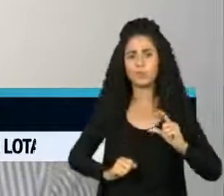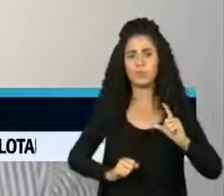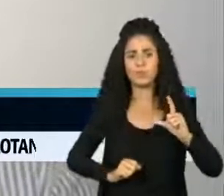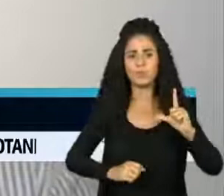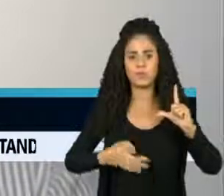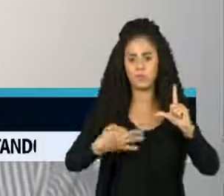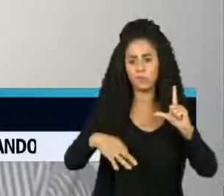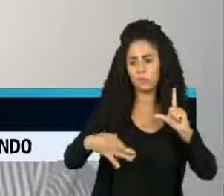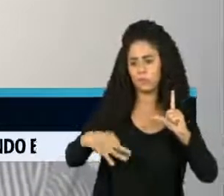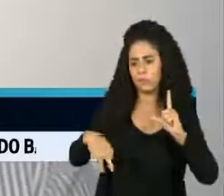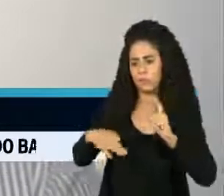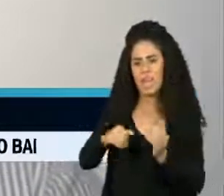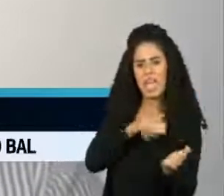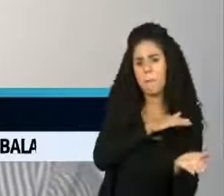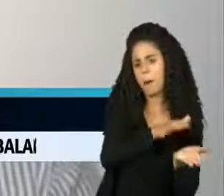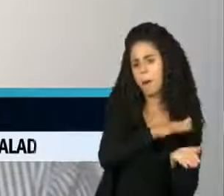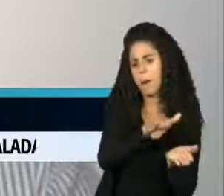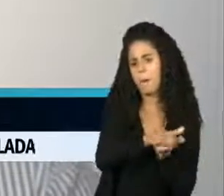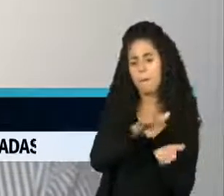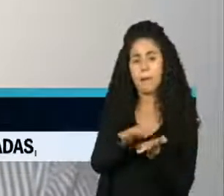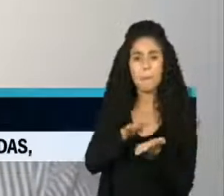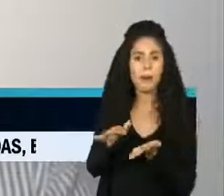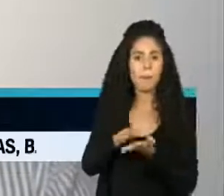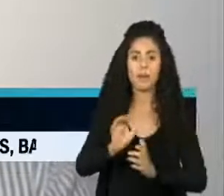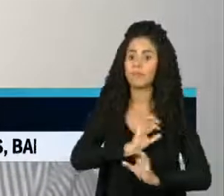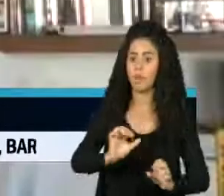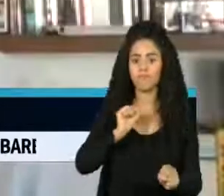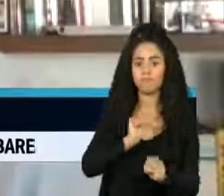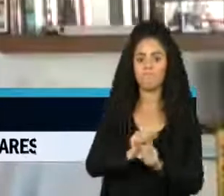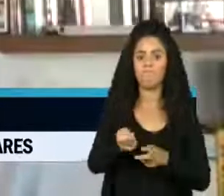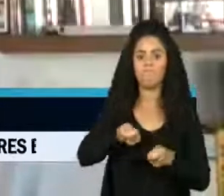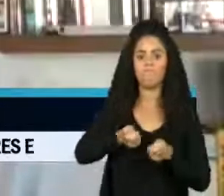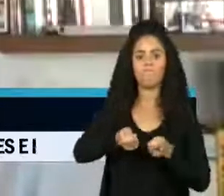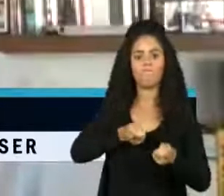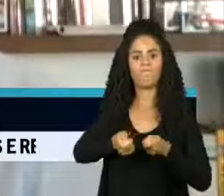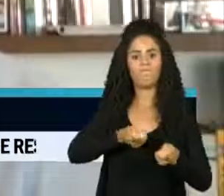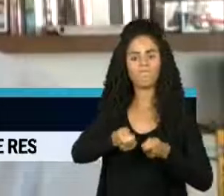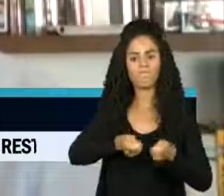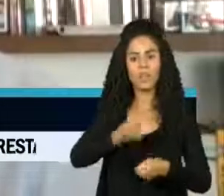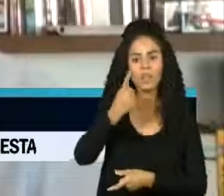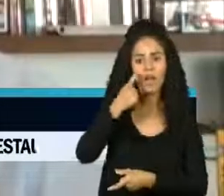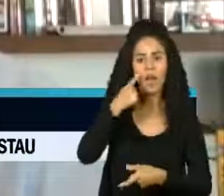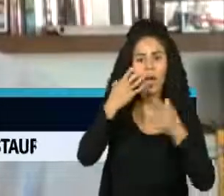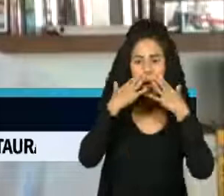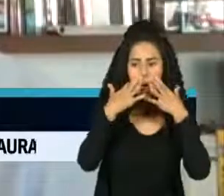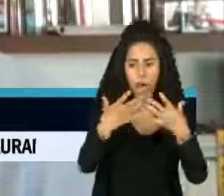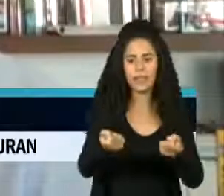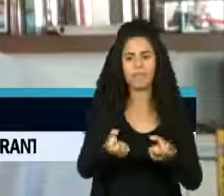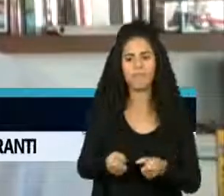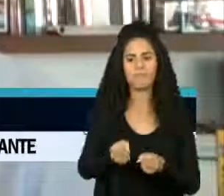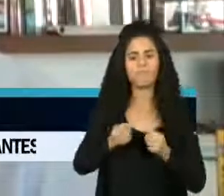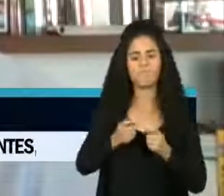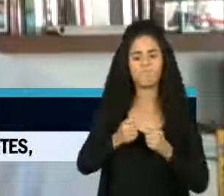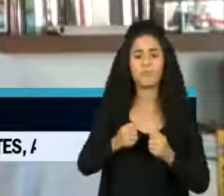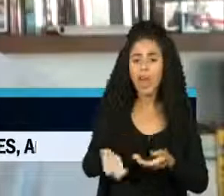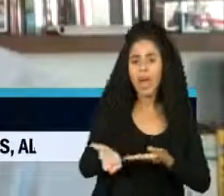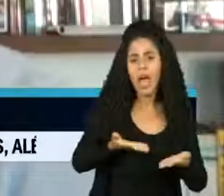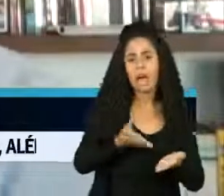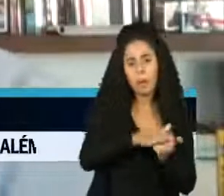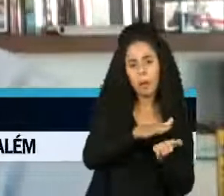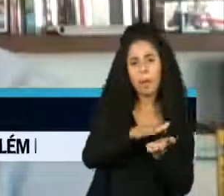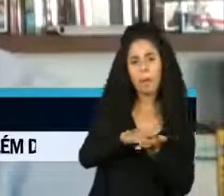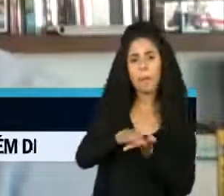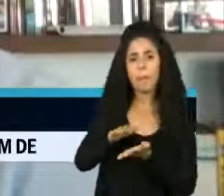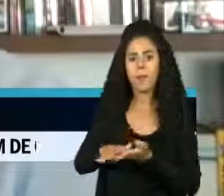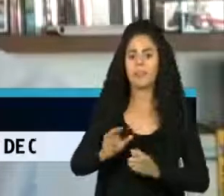e contratar gastos pensando nesse crescimento da receita. A gente tem que estar de olho sempre na capacidade do governo controlar suas despesas. Se